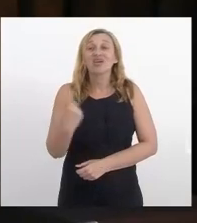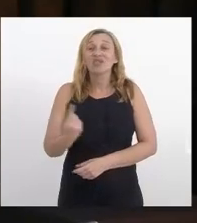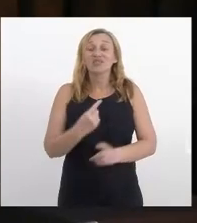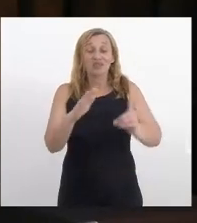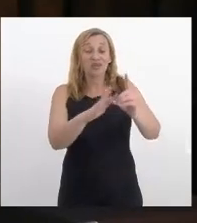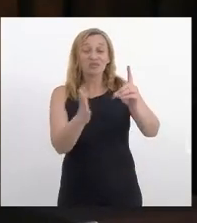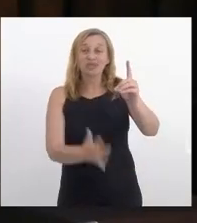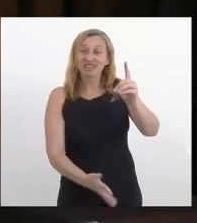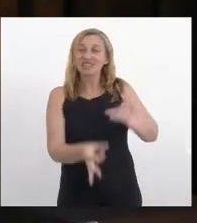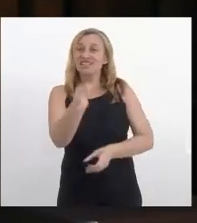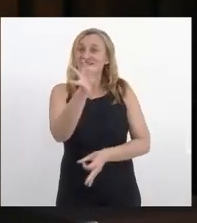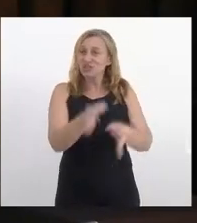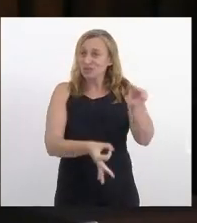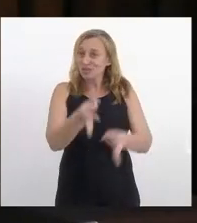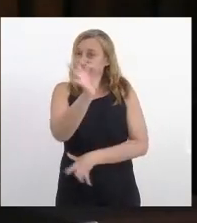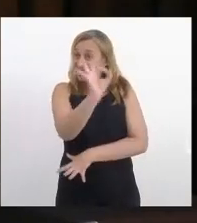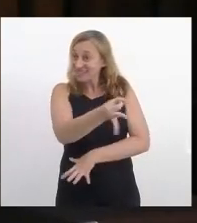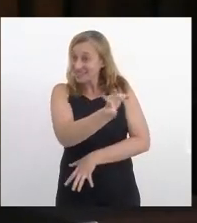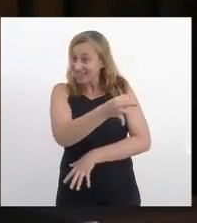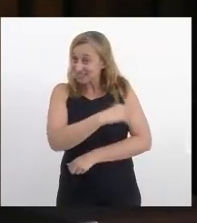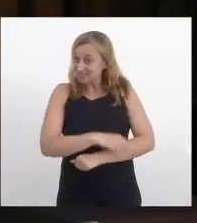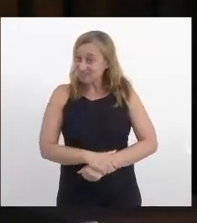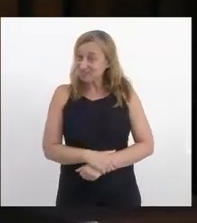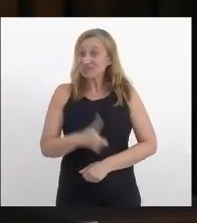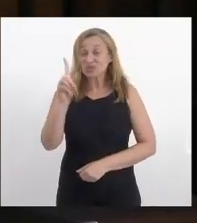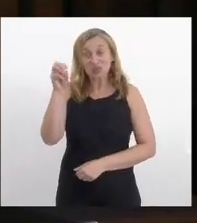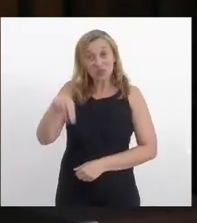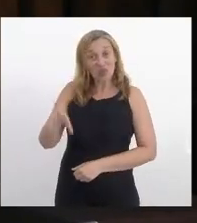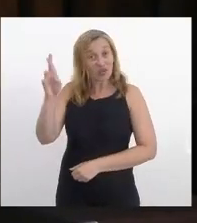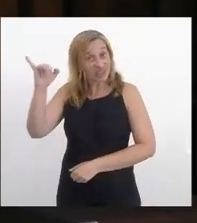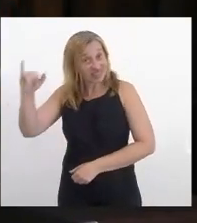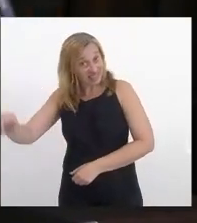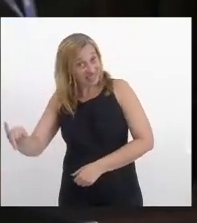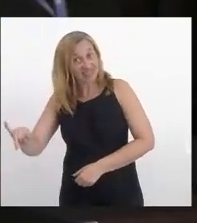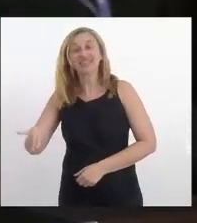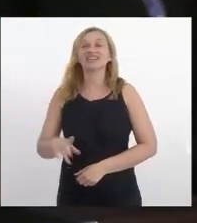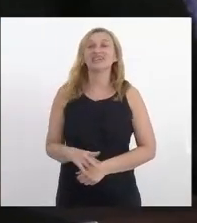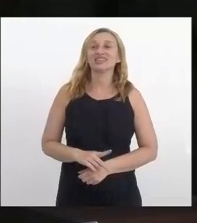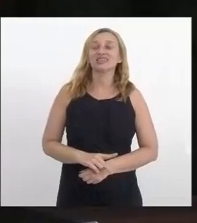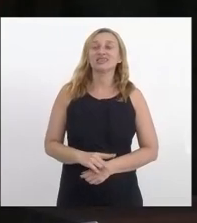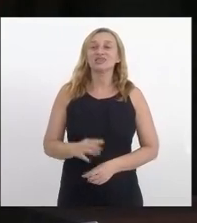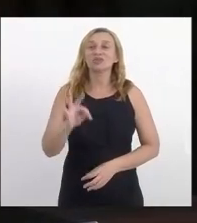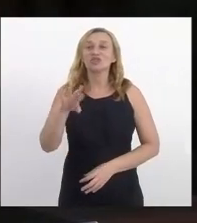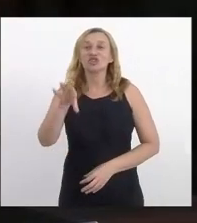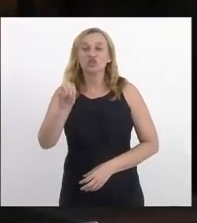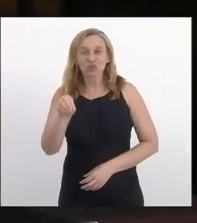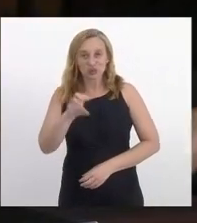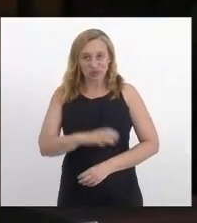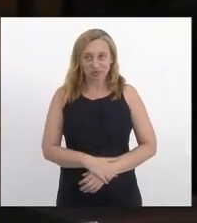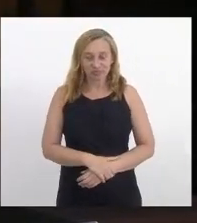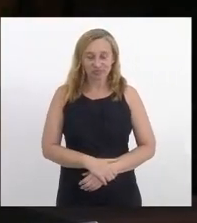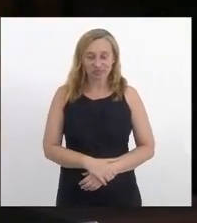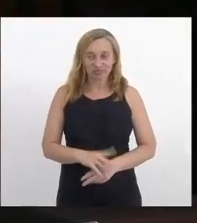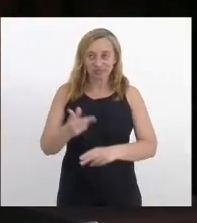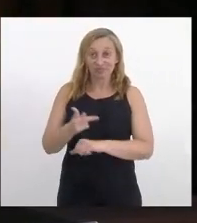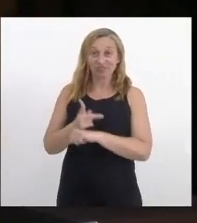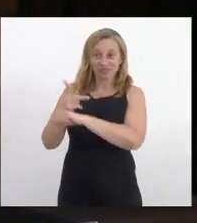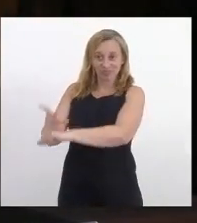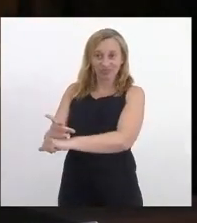homenageando, justo e corretamente, Dom Orani, com um título que lhe cabe